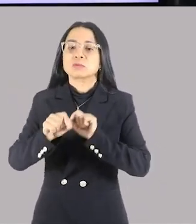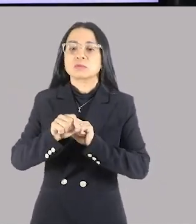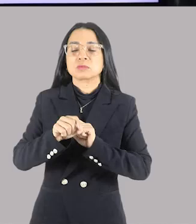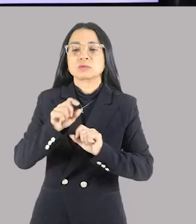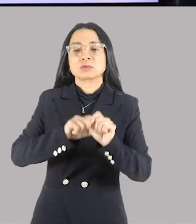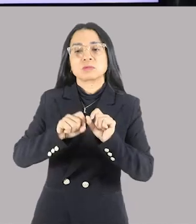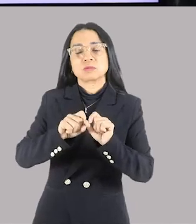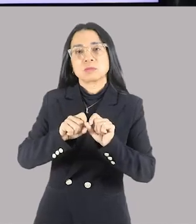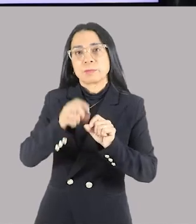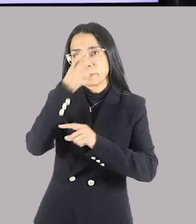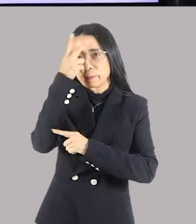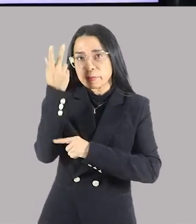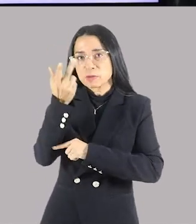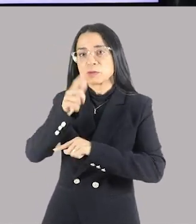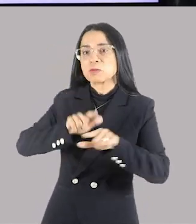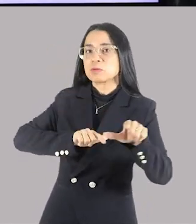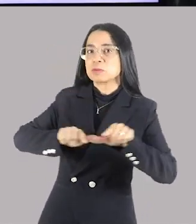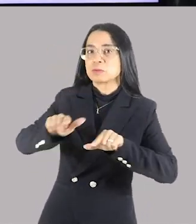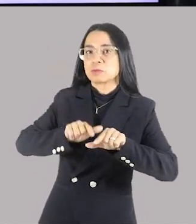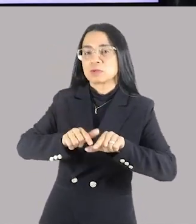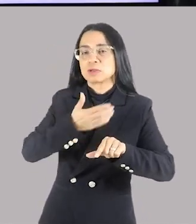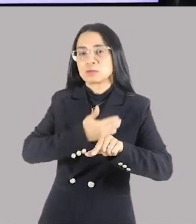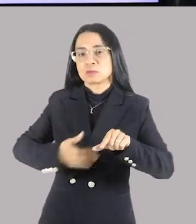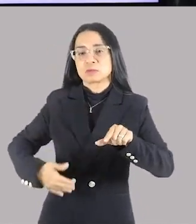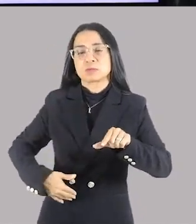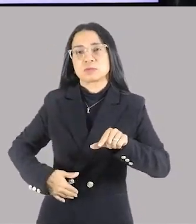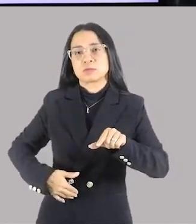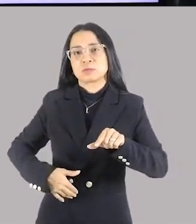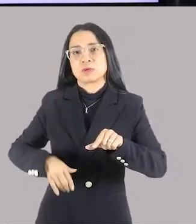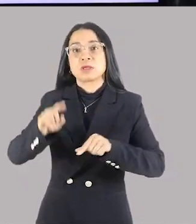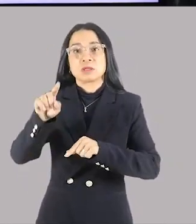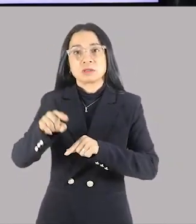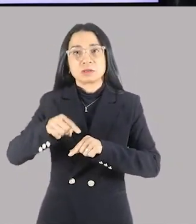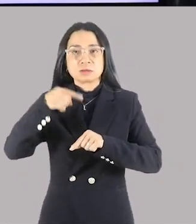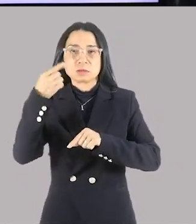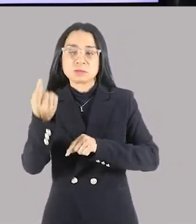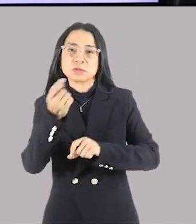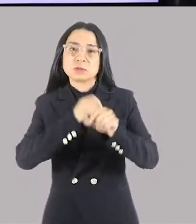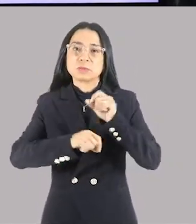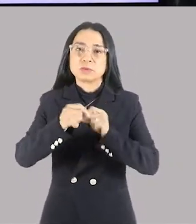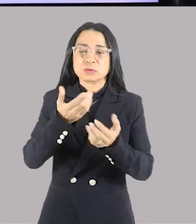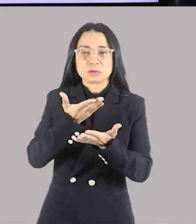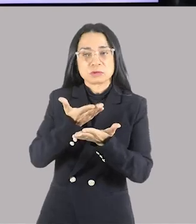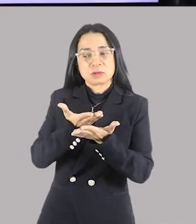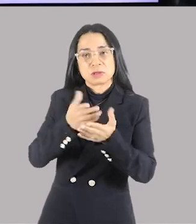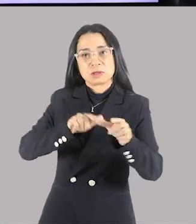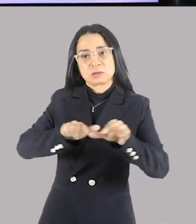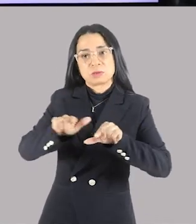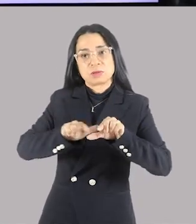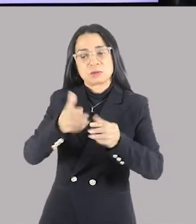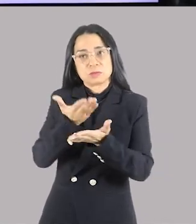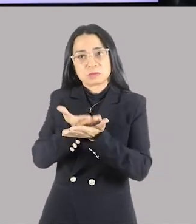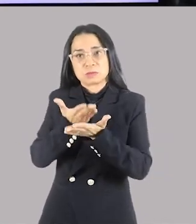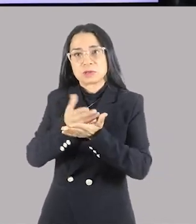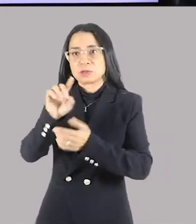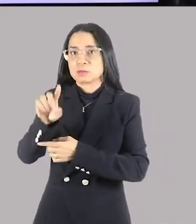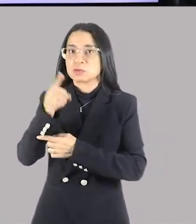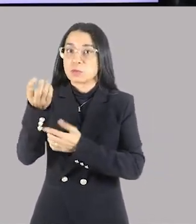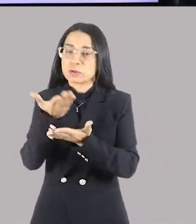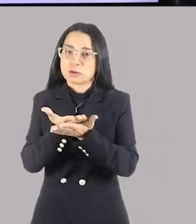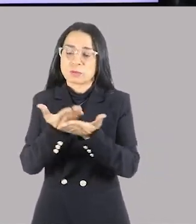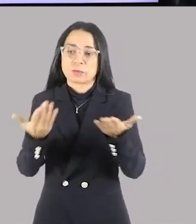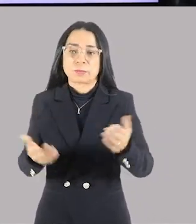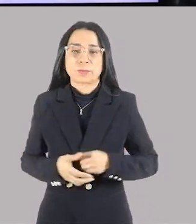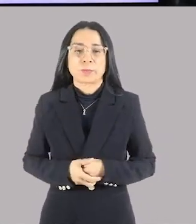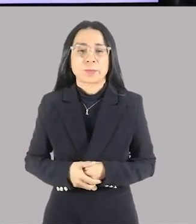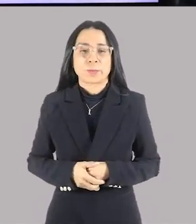agentes públicos. Agentes públicos é um tema que trabalharemos em seguida, após terminarmos a organização da administração